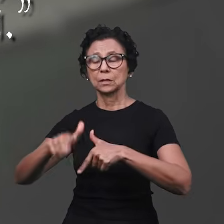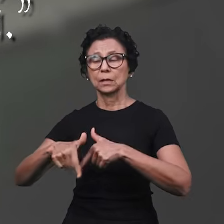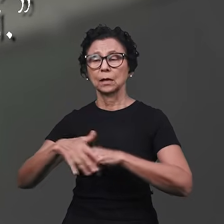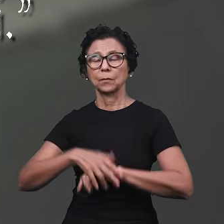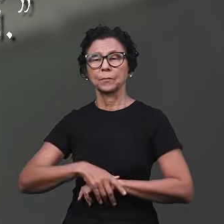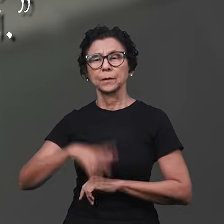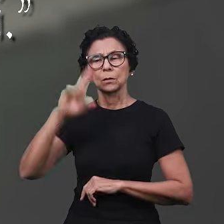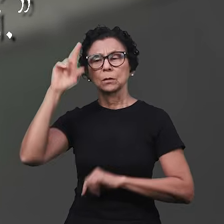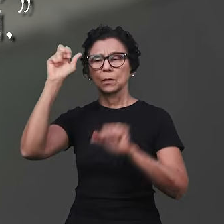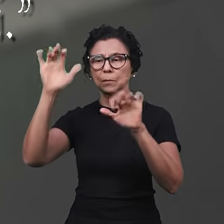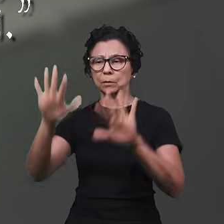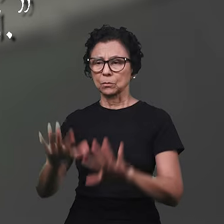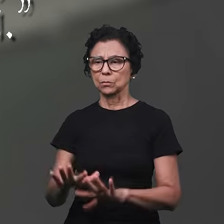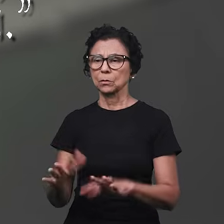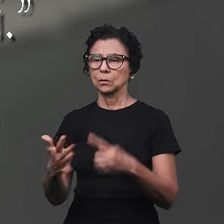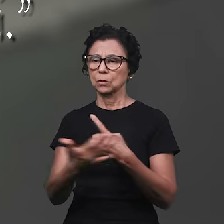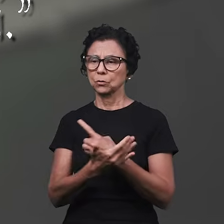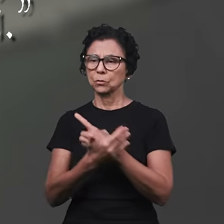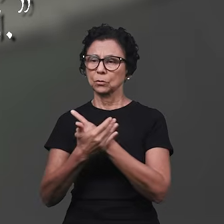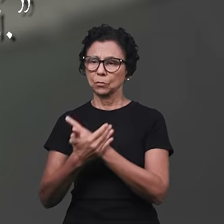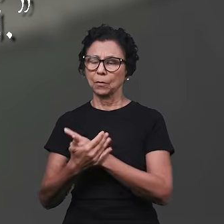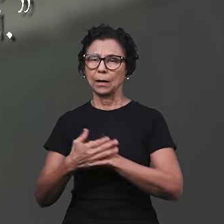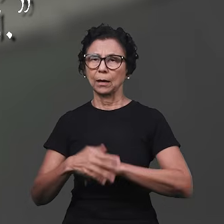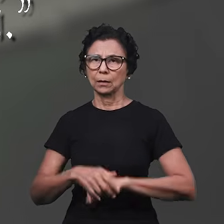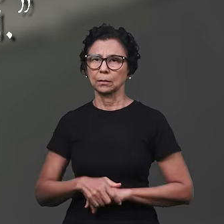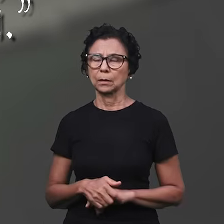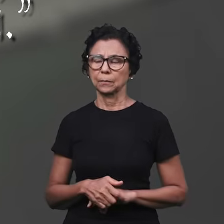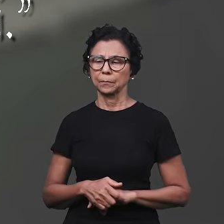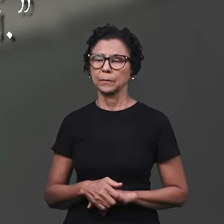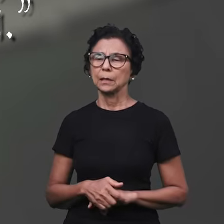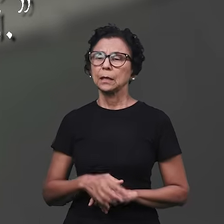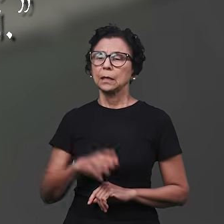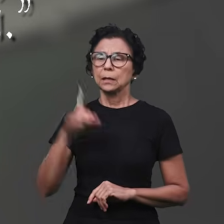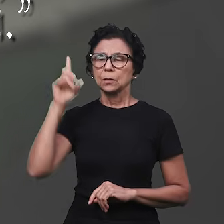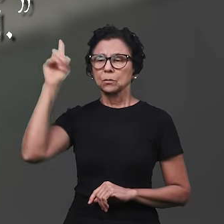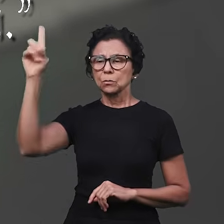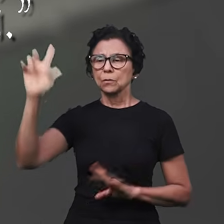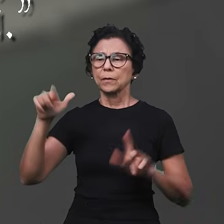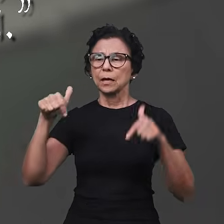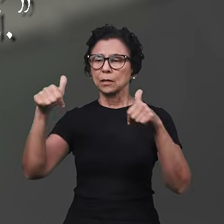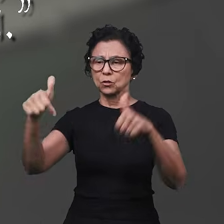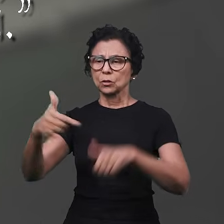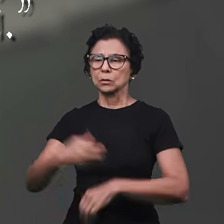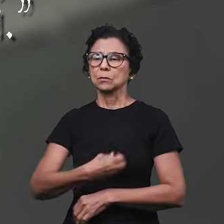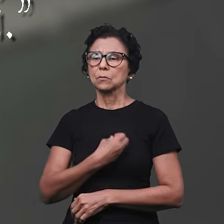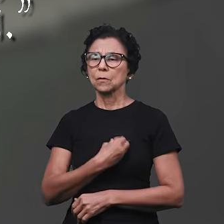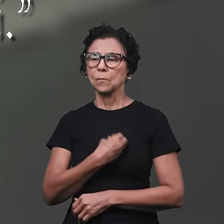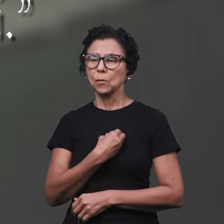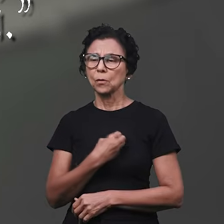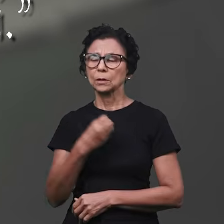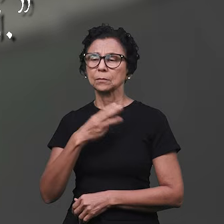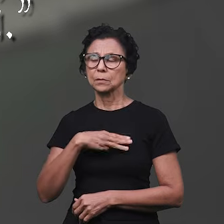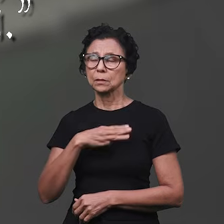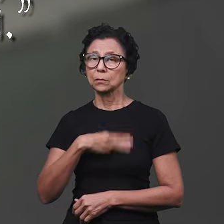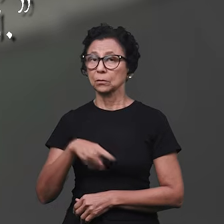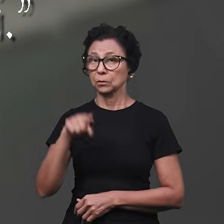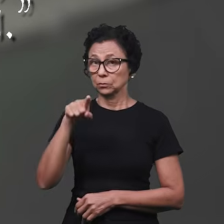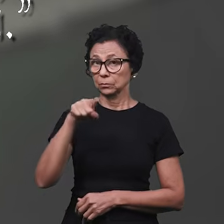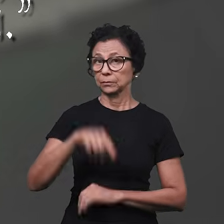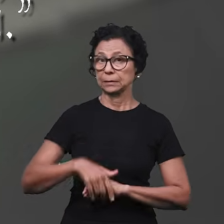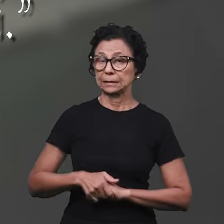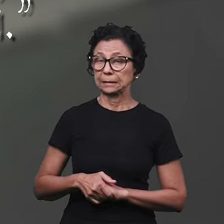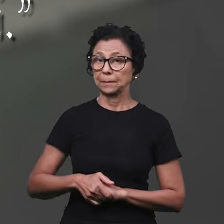te guarde. O Senhor faça resplandecer o seu rosto sobre ti e tenha misericórdia de ti.